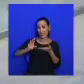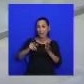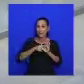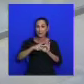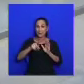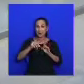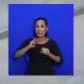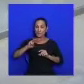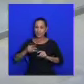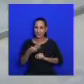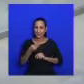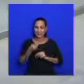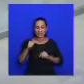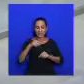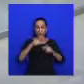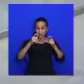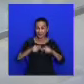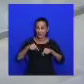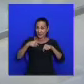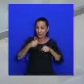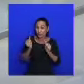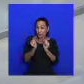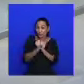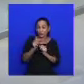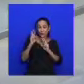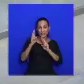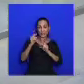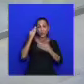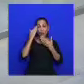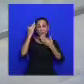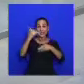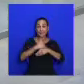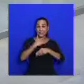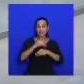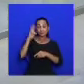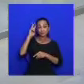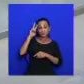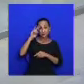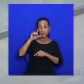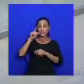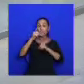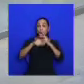próximo milionário, e a gente está aqui torcendo por você. Obrigada pela companhia. Lembrando que os